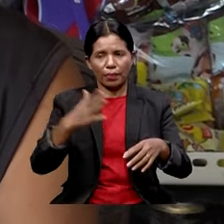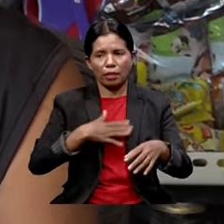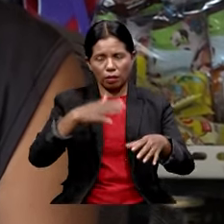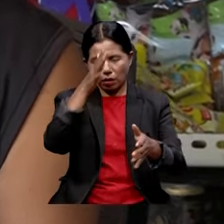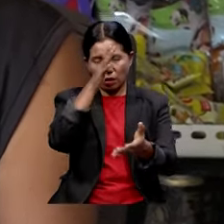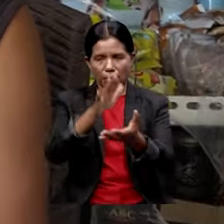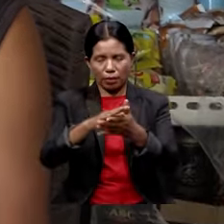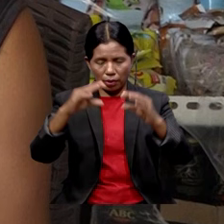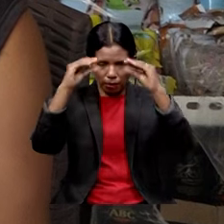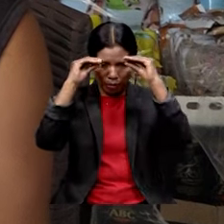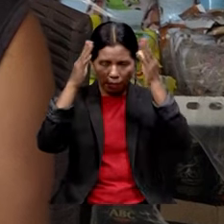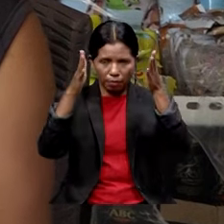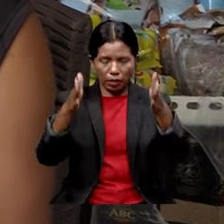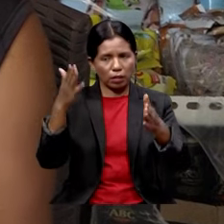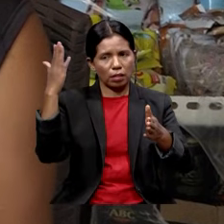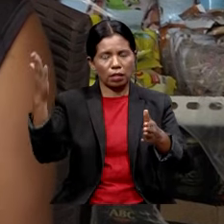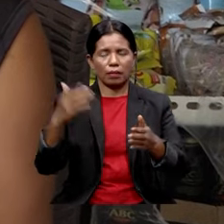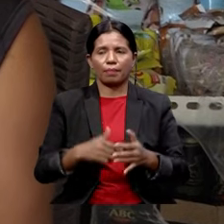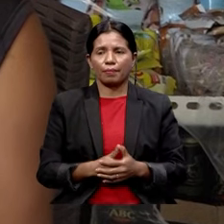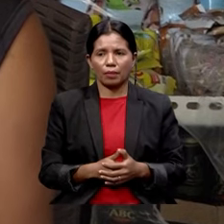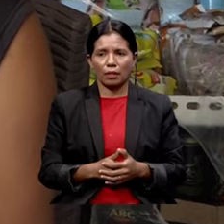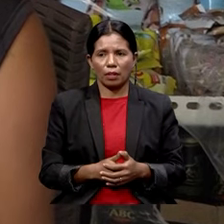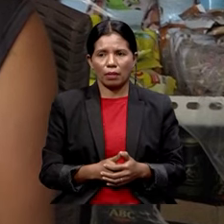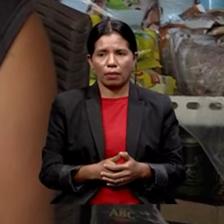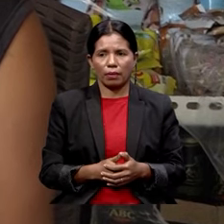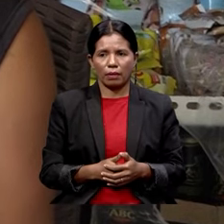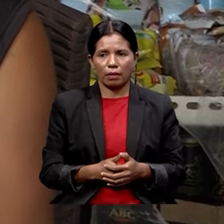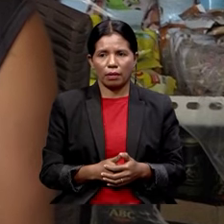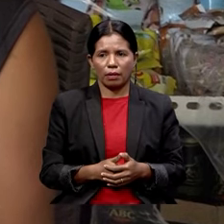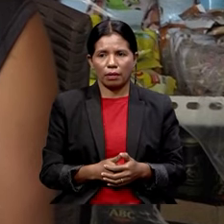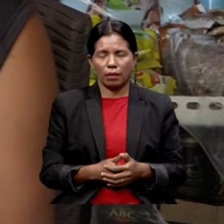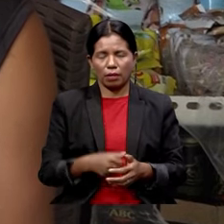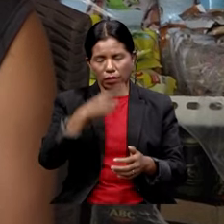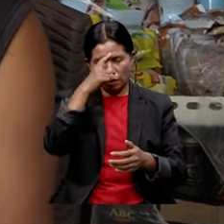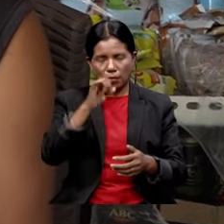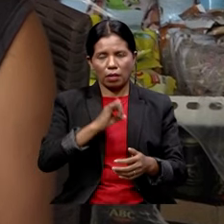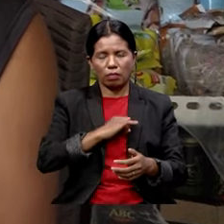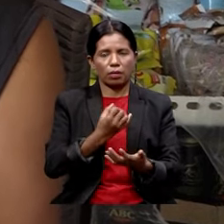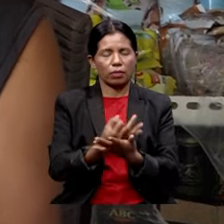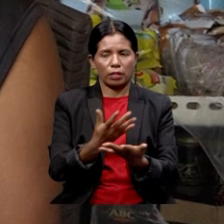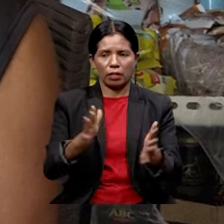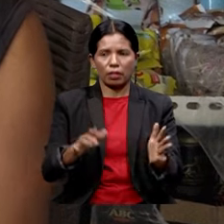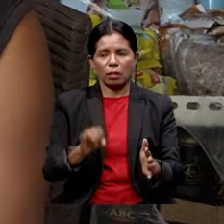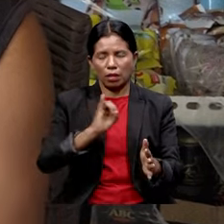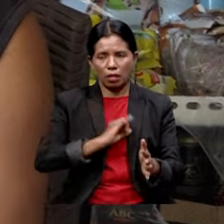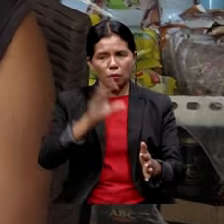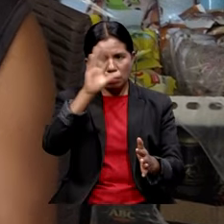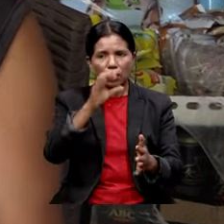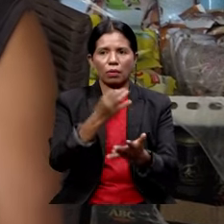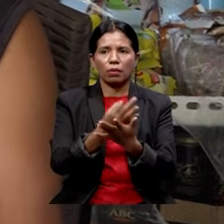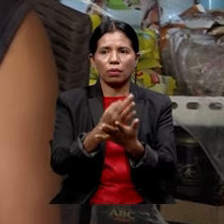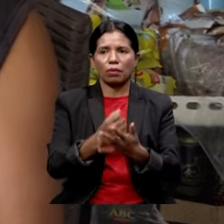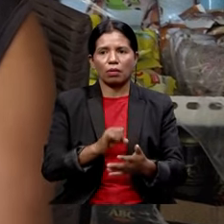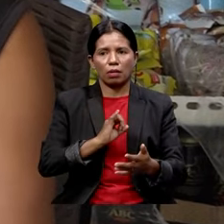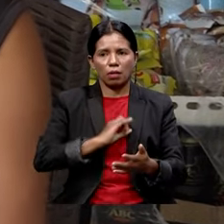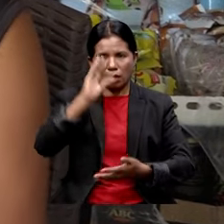mestri iha tutuala. Tambah hau nia kekurangan mak iha. Be hau buka osan. Tambah hau